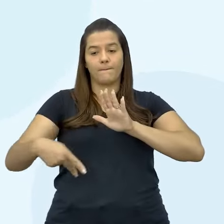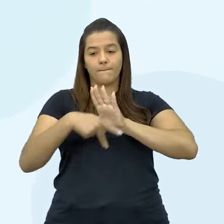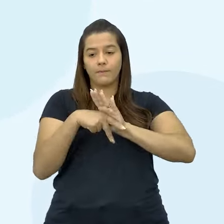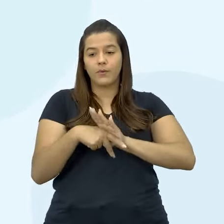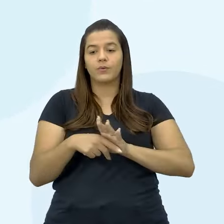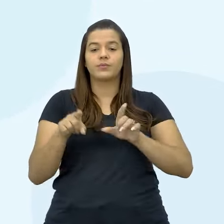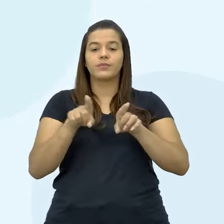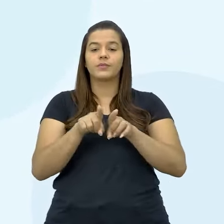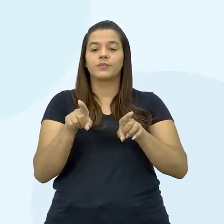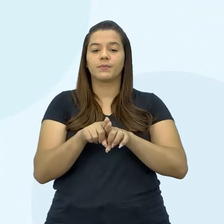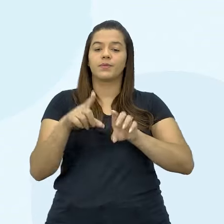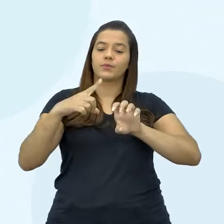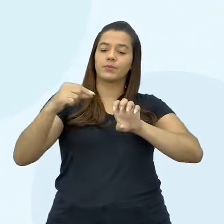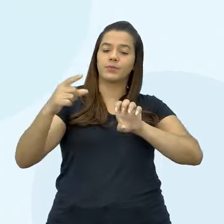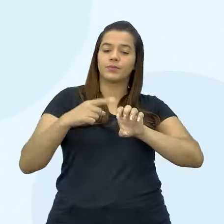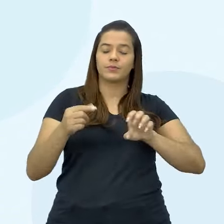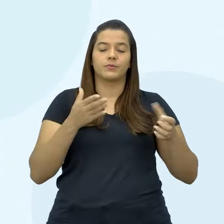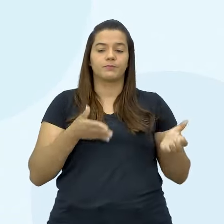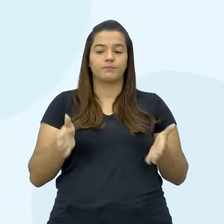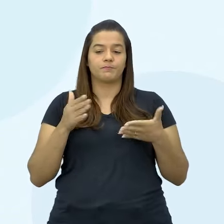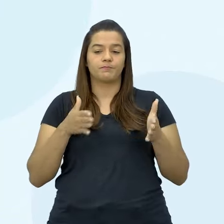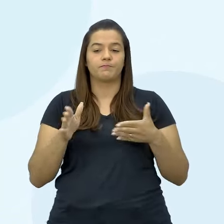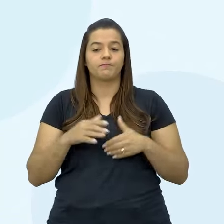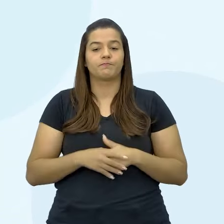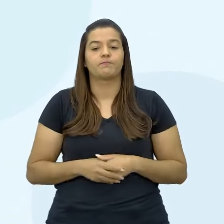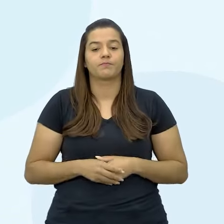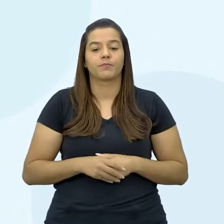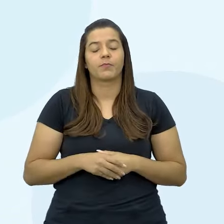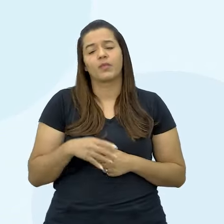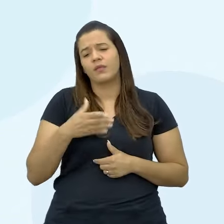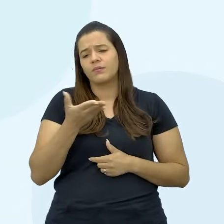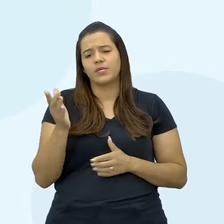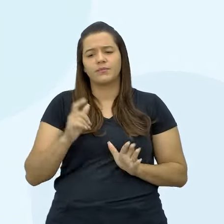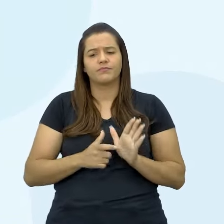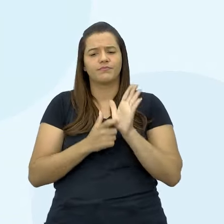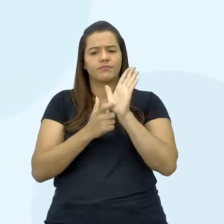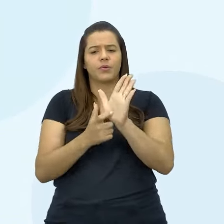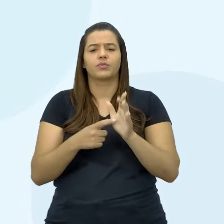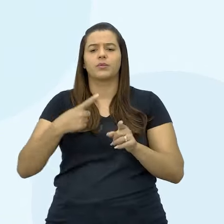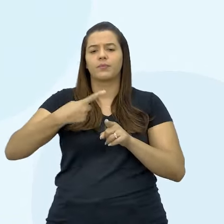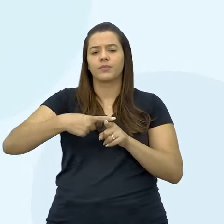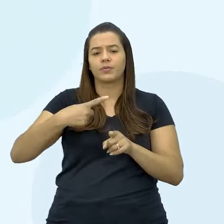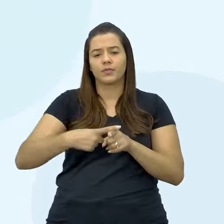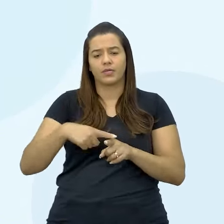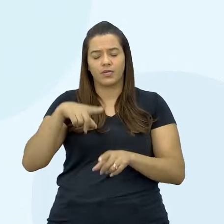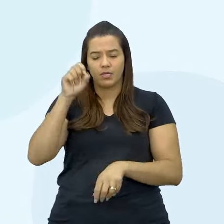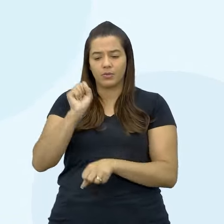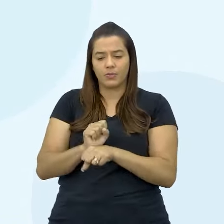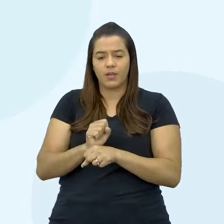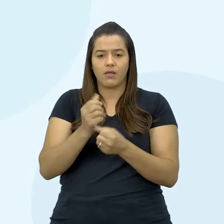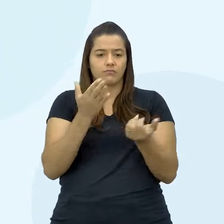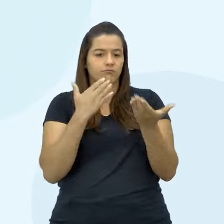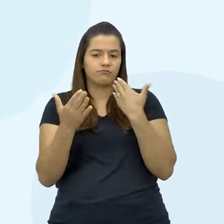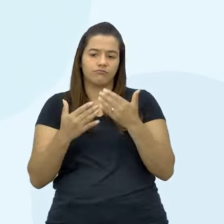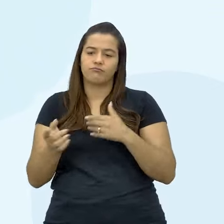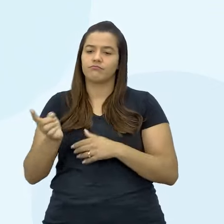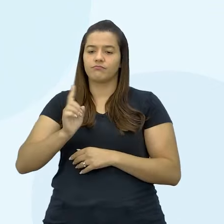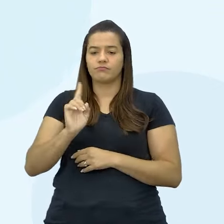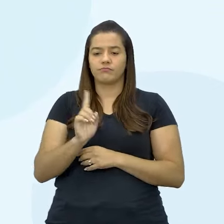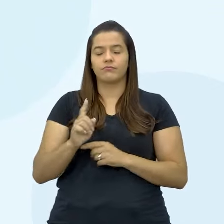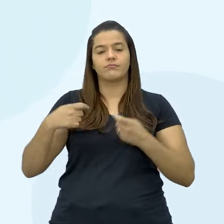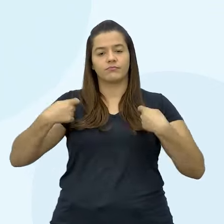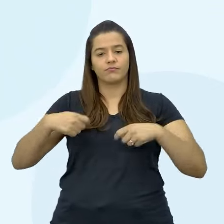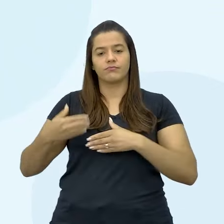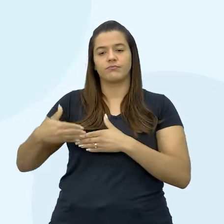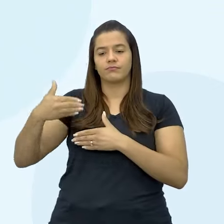ou empreendimento produtivo. Por que que traz isso, né? Porque a gente não vai parar só nas discussões. Então, pode